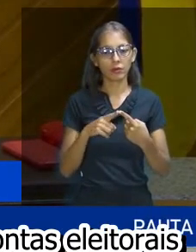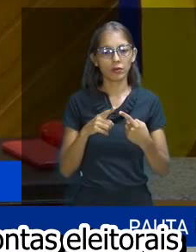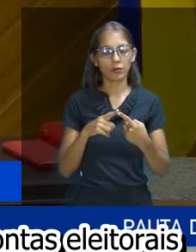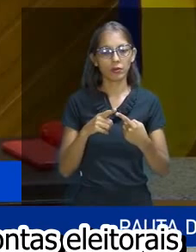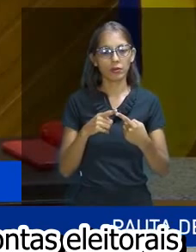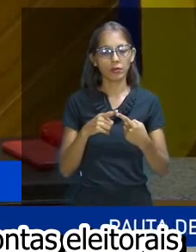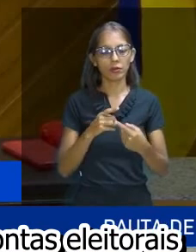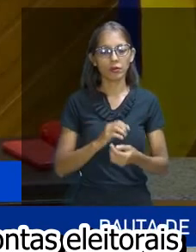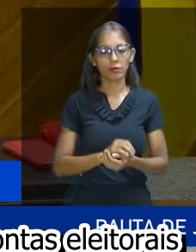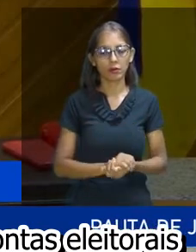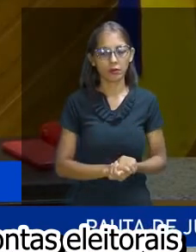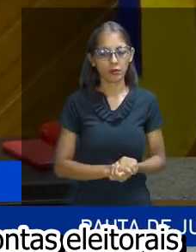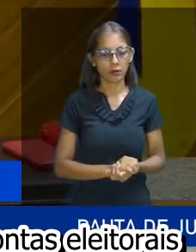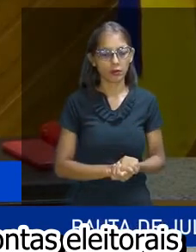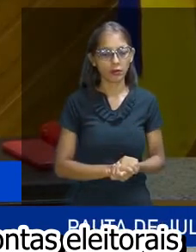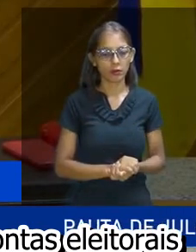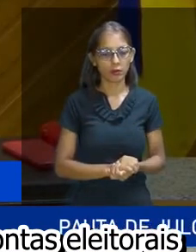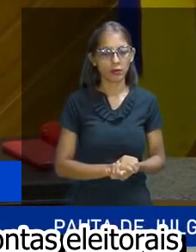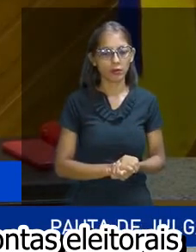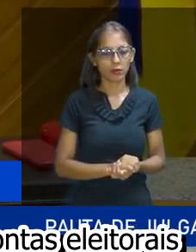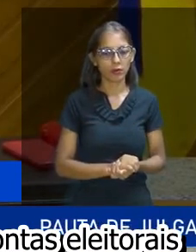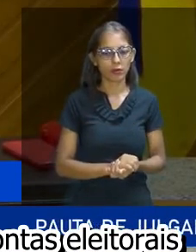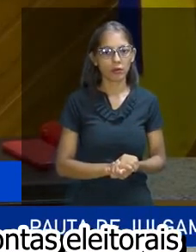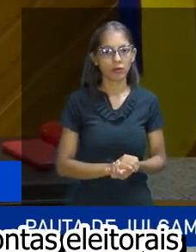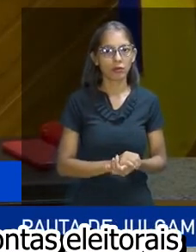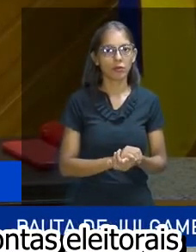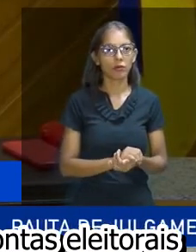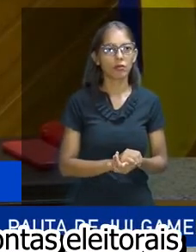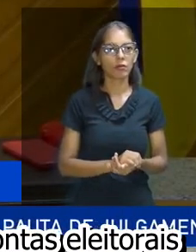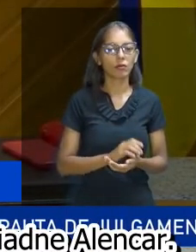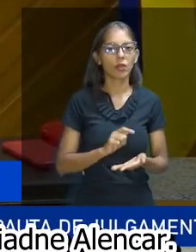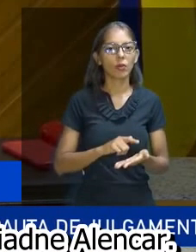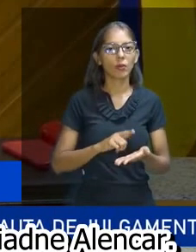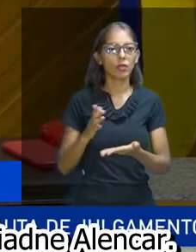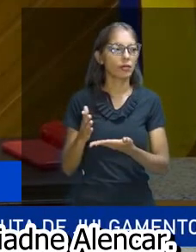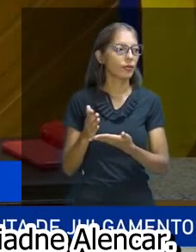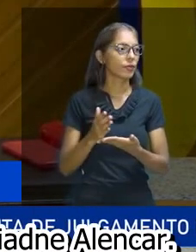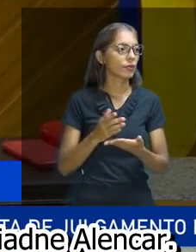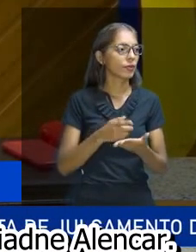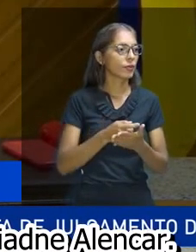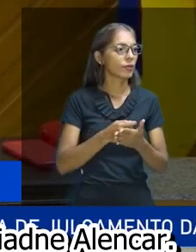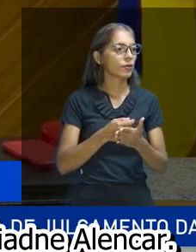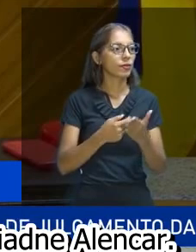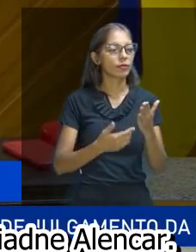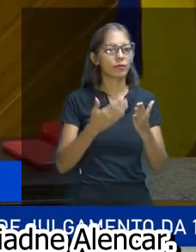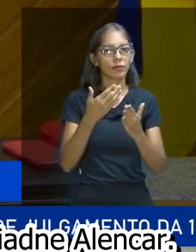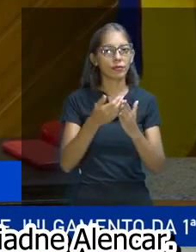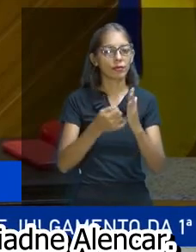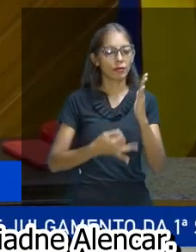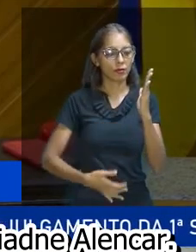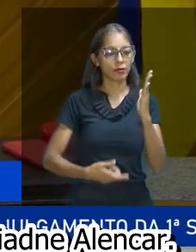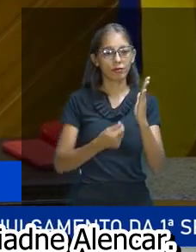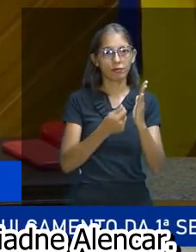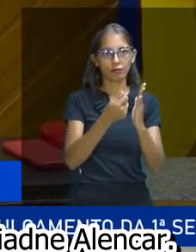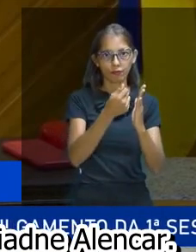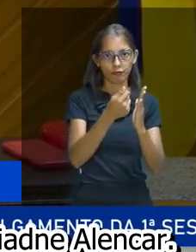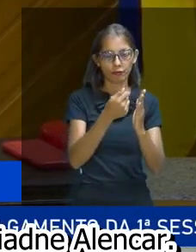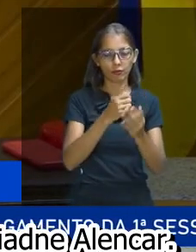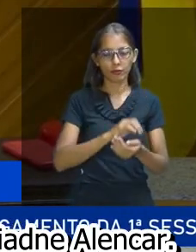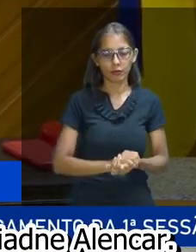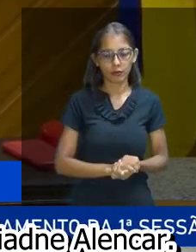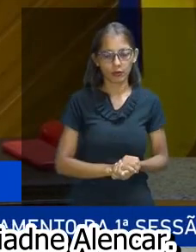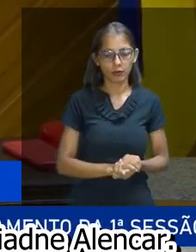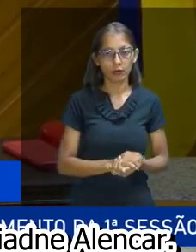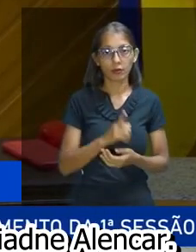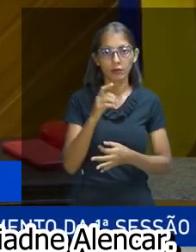embargo de declaração na prestação de contas eleitorais 060-1111 de 2022, origem Macapá,